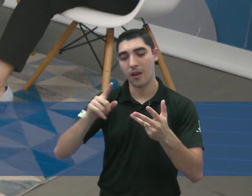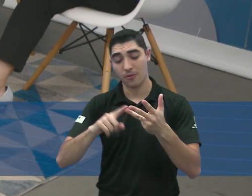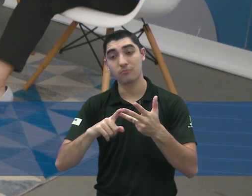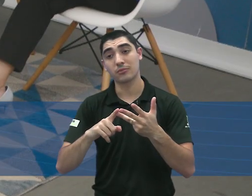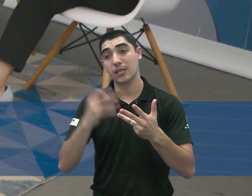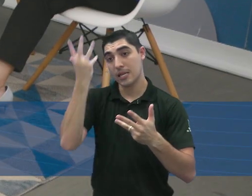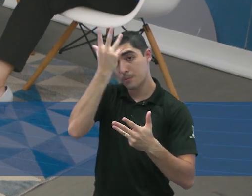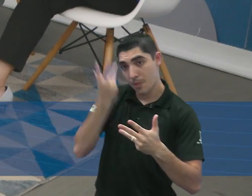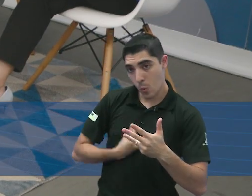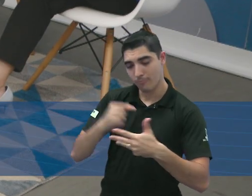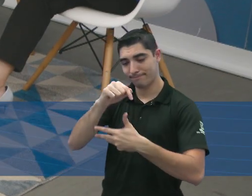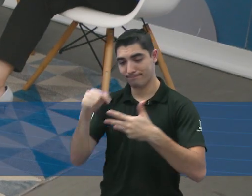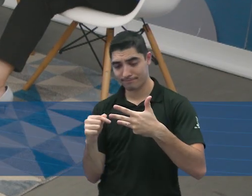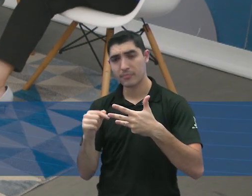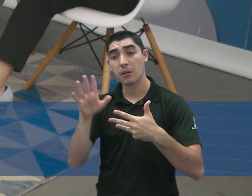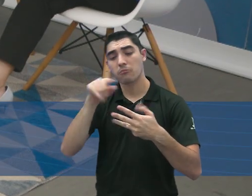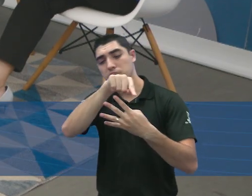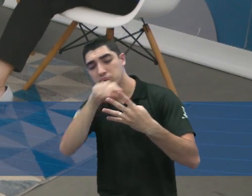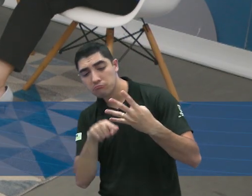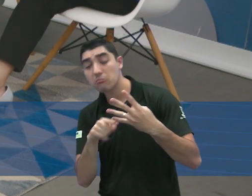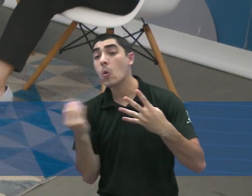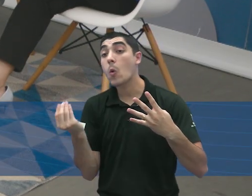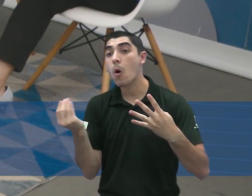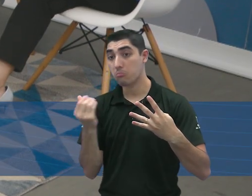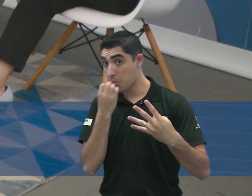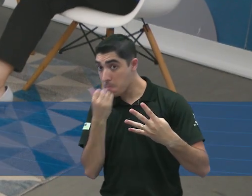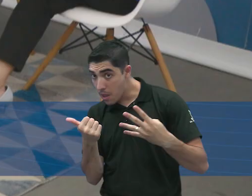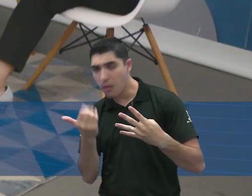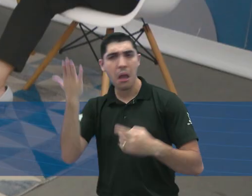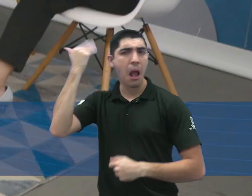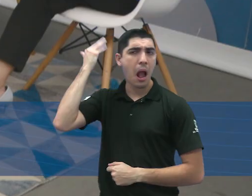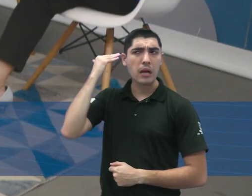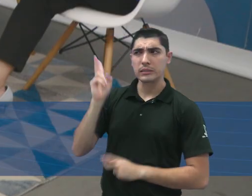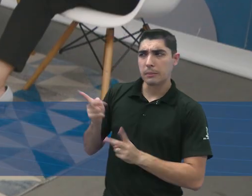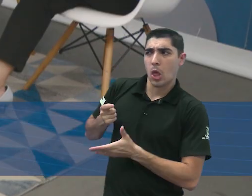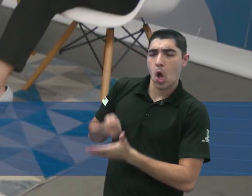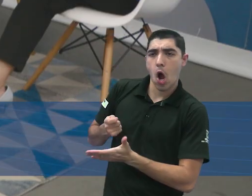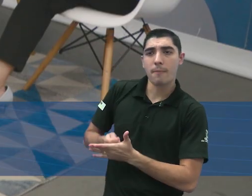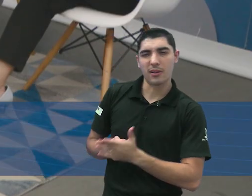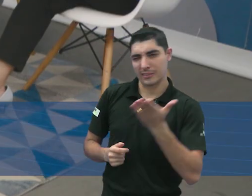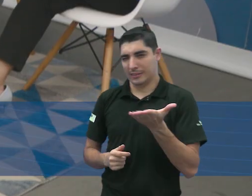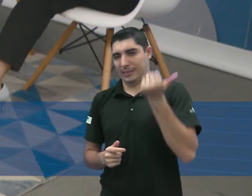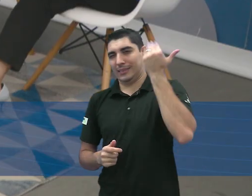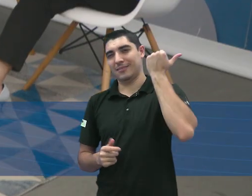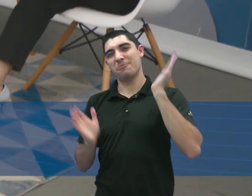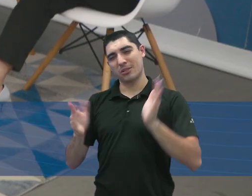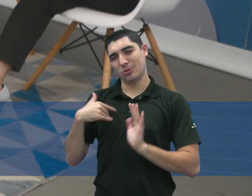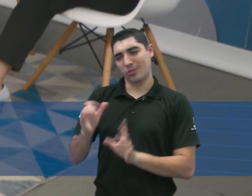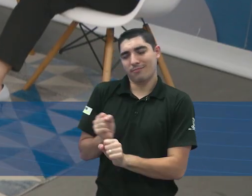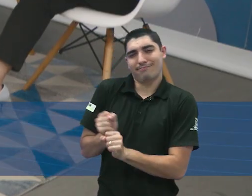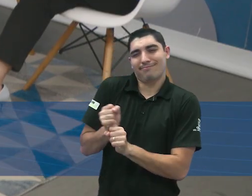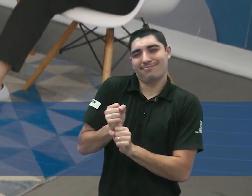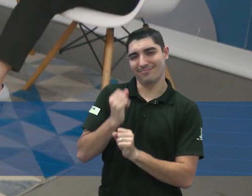saúdes da nossa vida, né, como estão essas saúdes, né? Antigamente a gente era muito cobrado. Eu falo que antigamente, né, porque a gente já está no mercado de